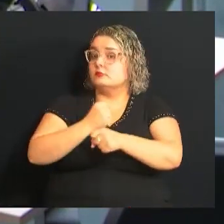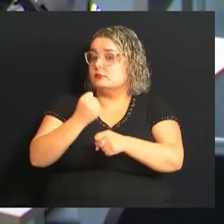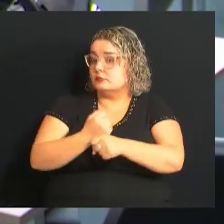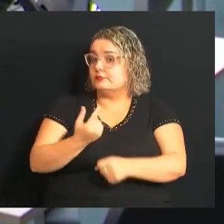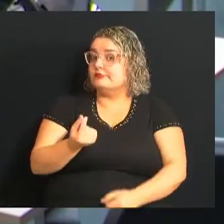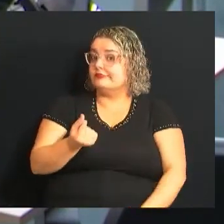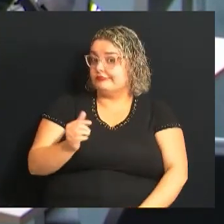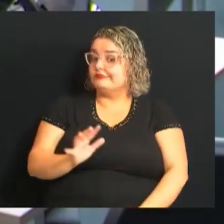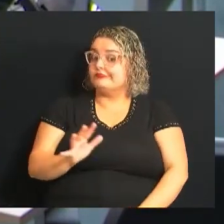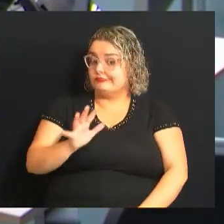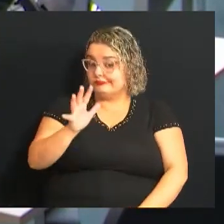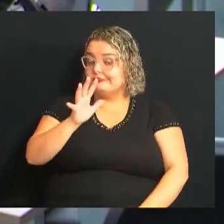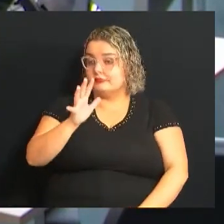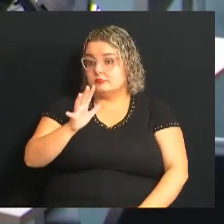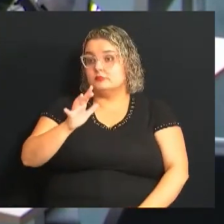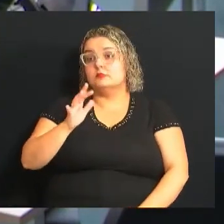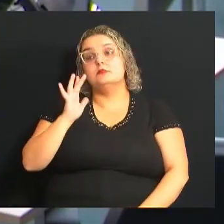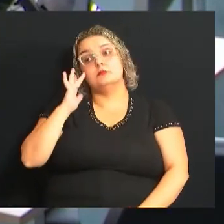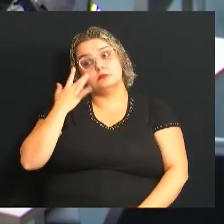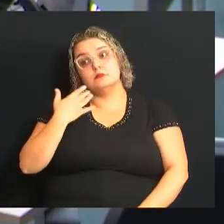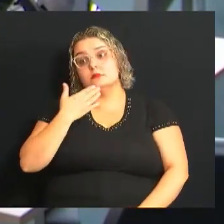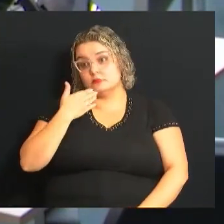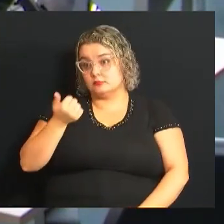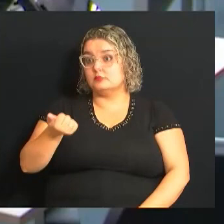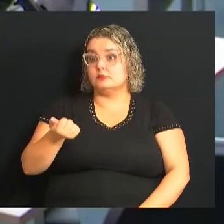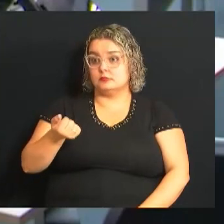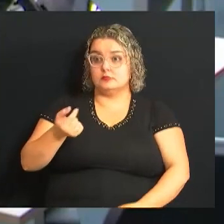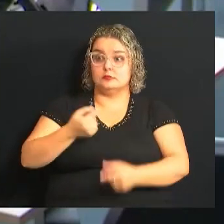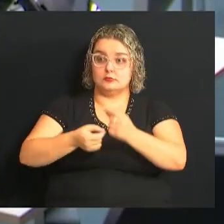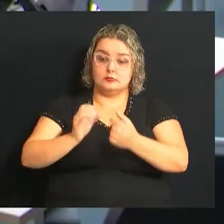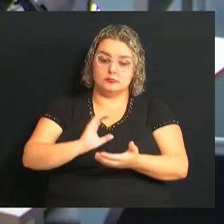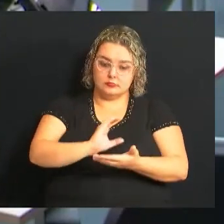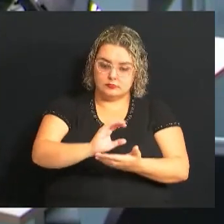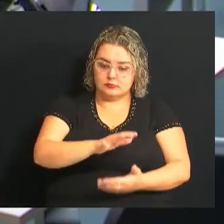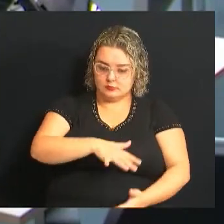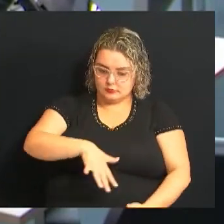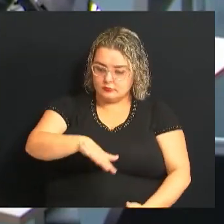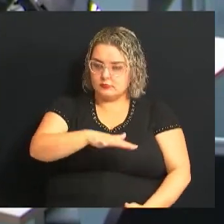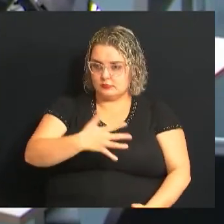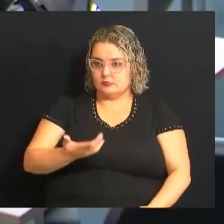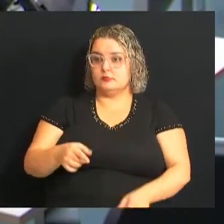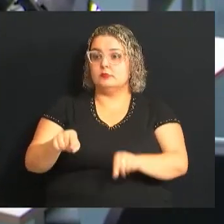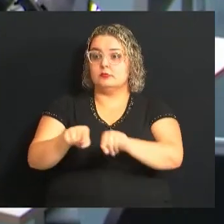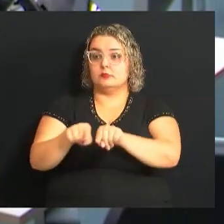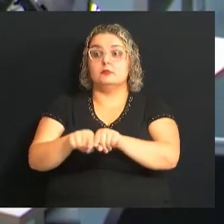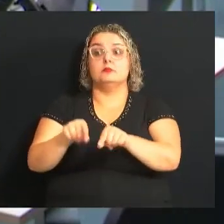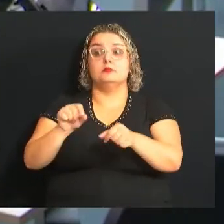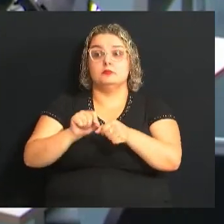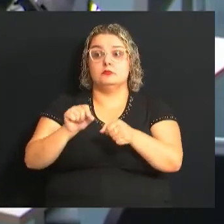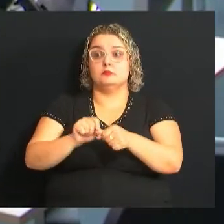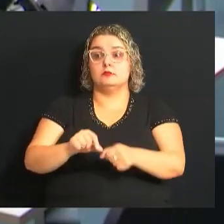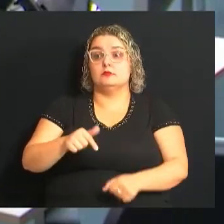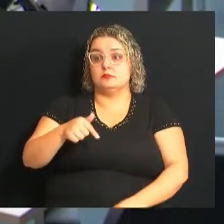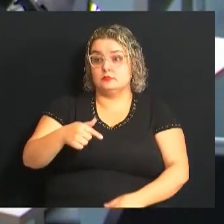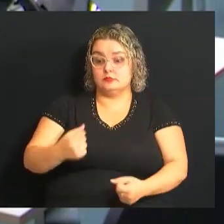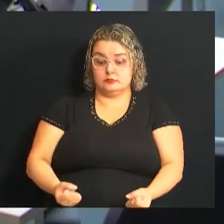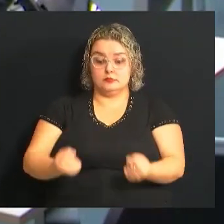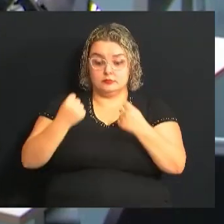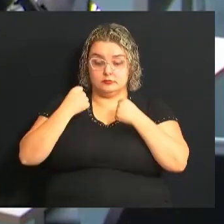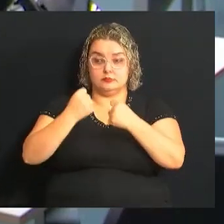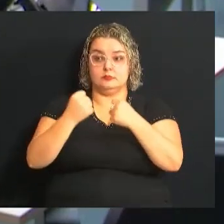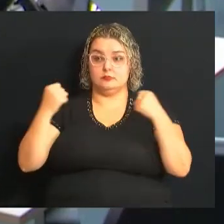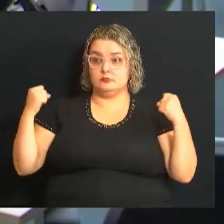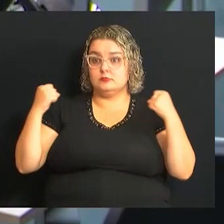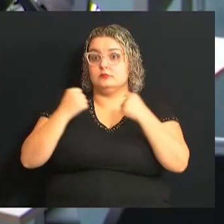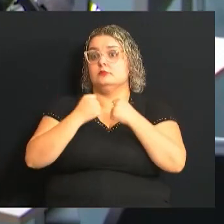nós achamos por bem destinar esse dinheiro para essa verba. Também vamos fazer 7 academias ao ar livre, estamos destinando os